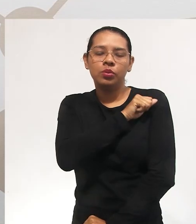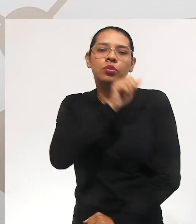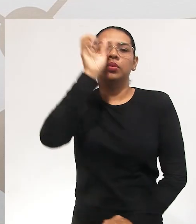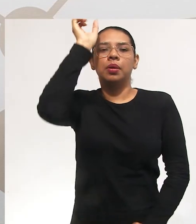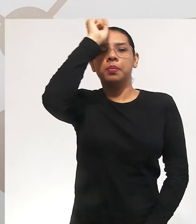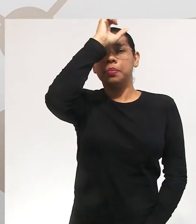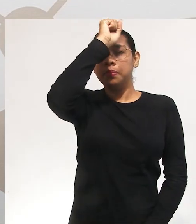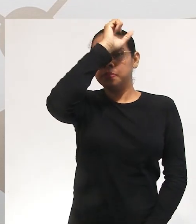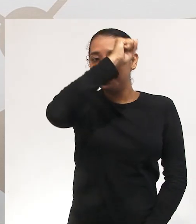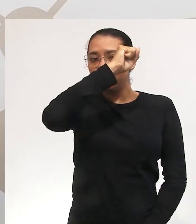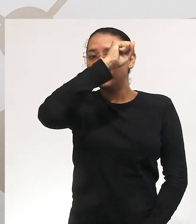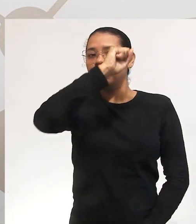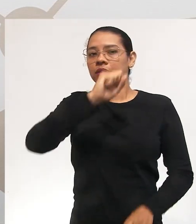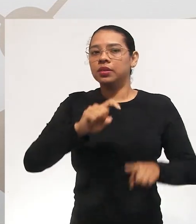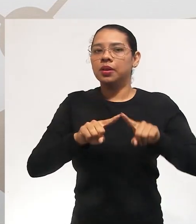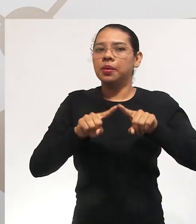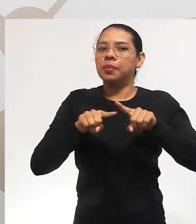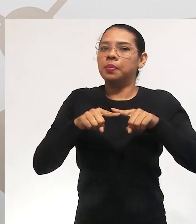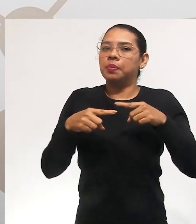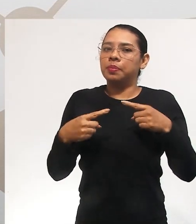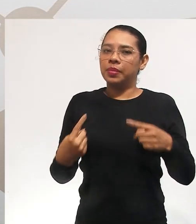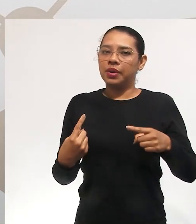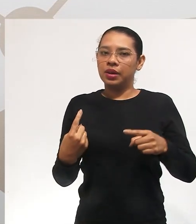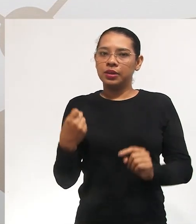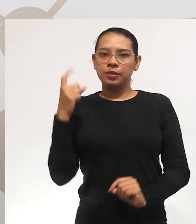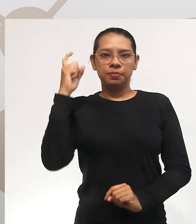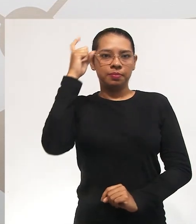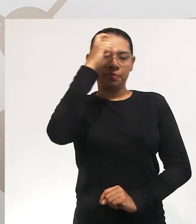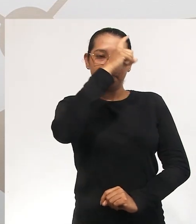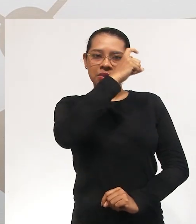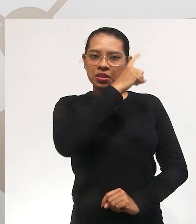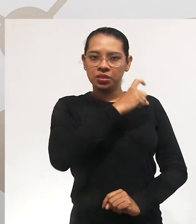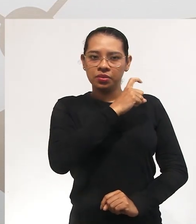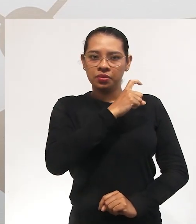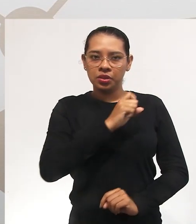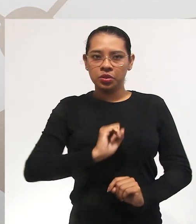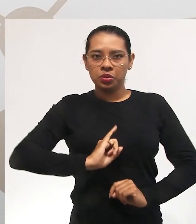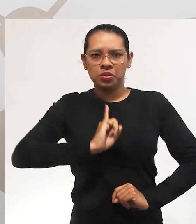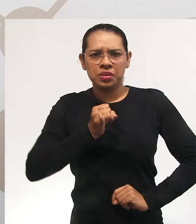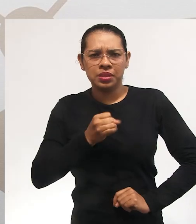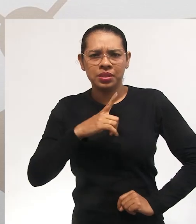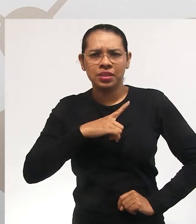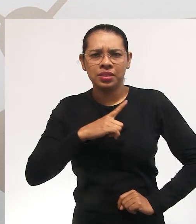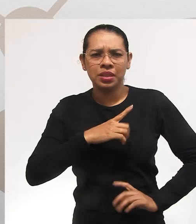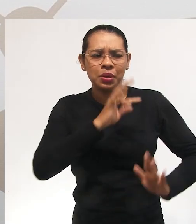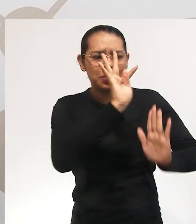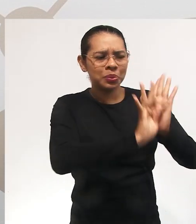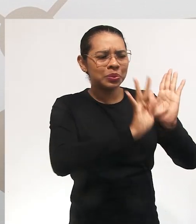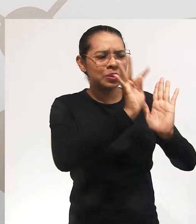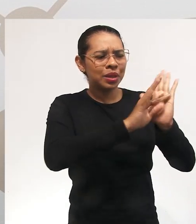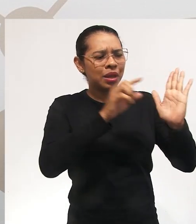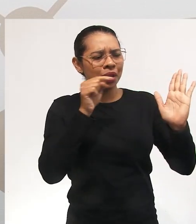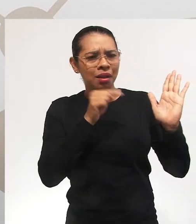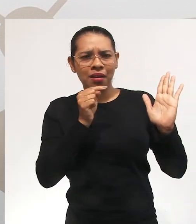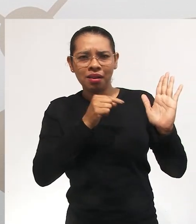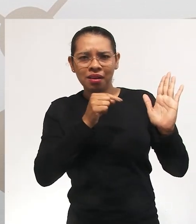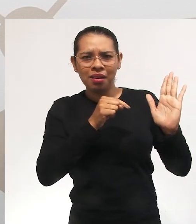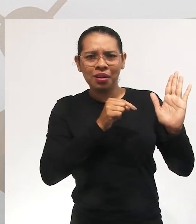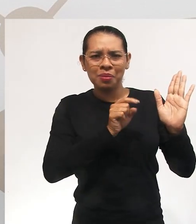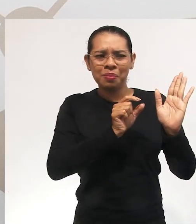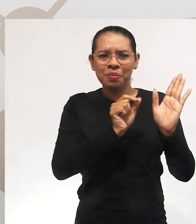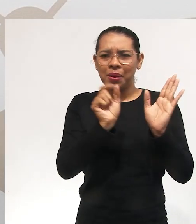crítico. Mas é difícil você ter um senso crítico num texto solto,